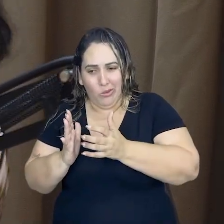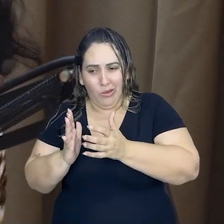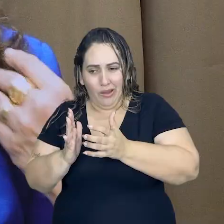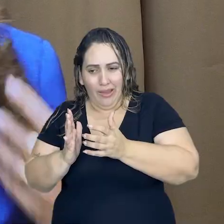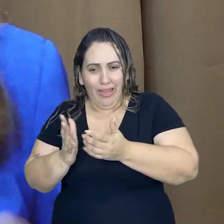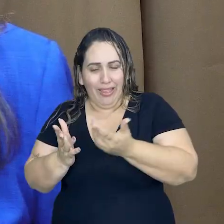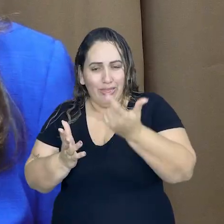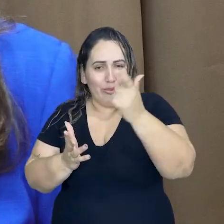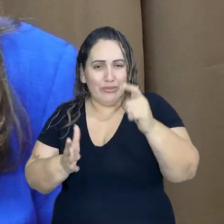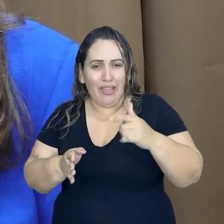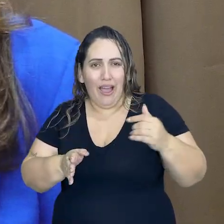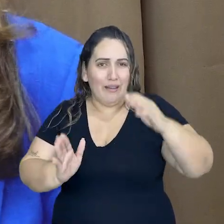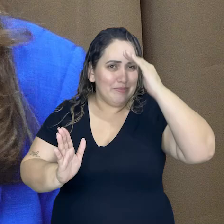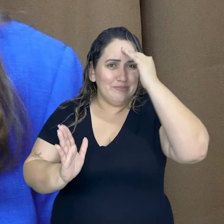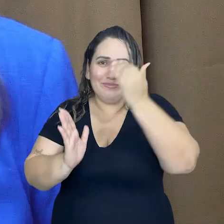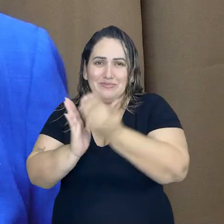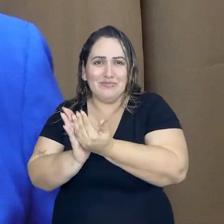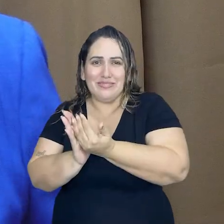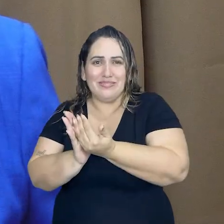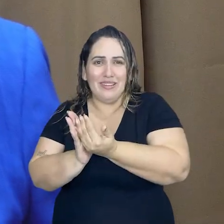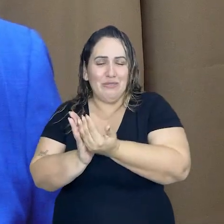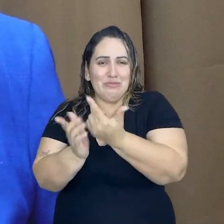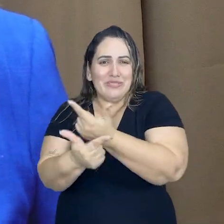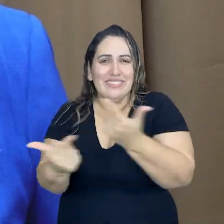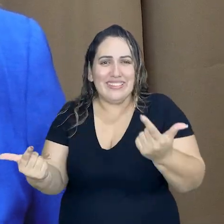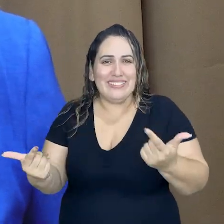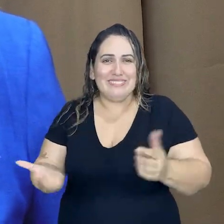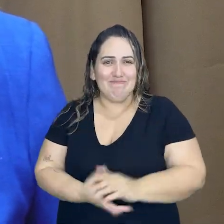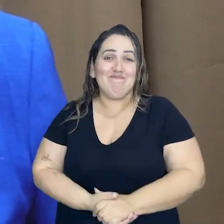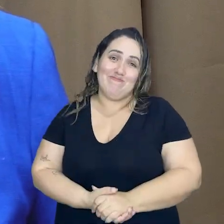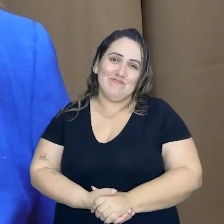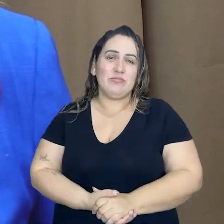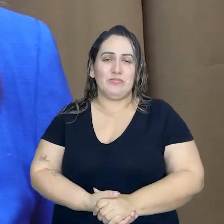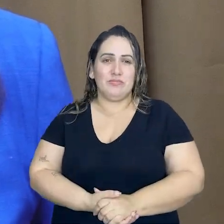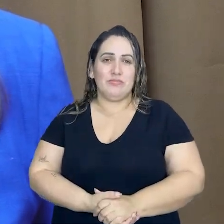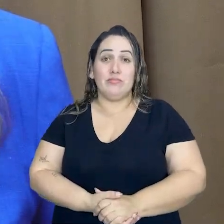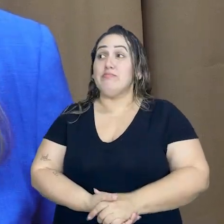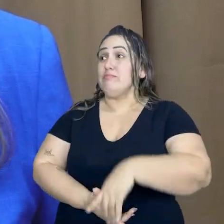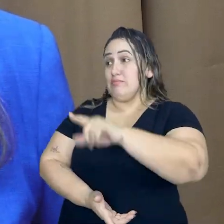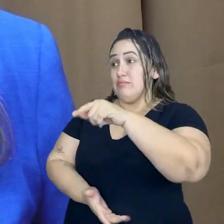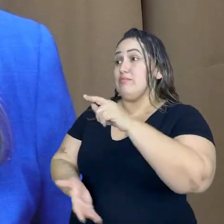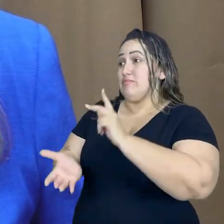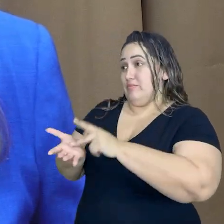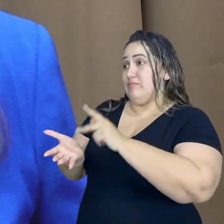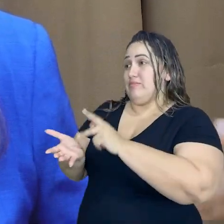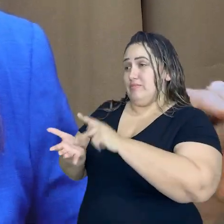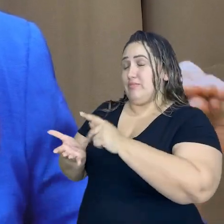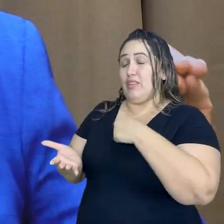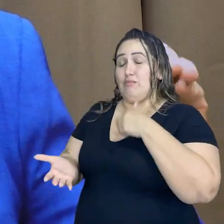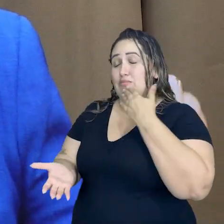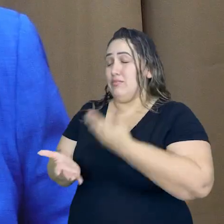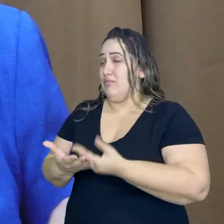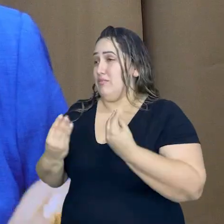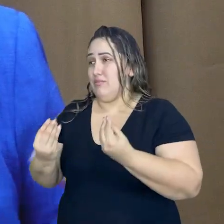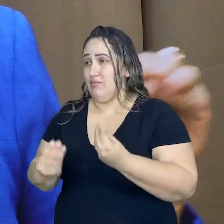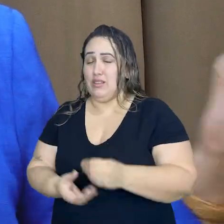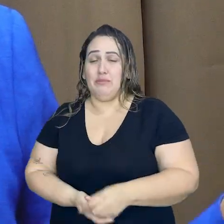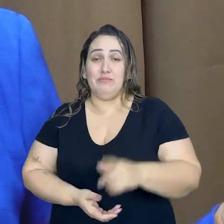né? Isso. Não, é impressionante. E assim, muito recentemente, na